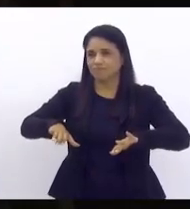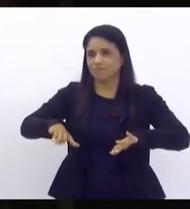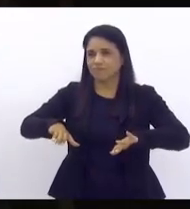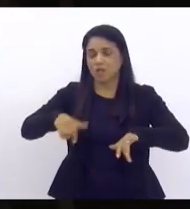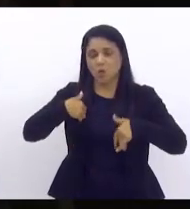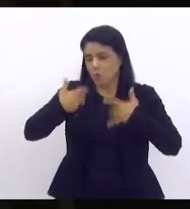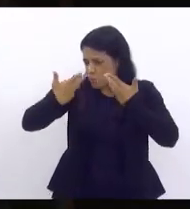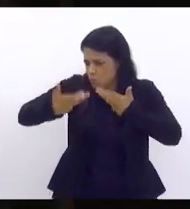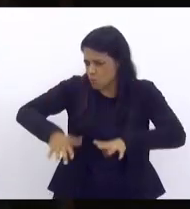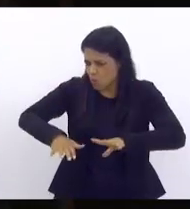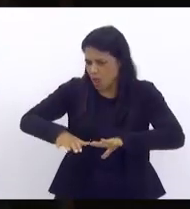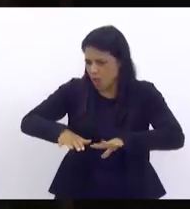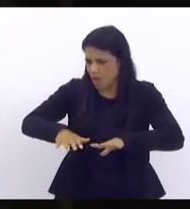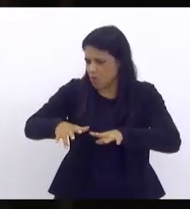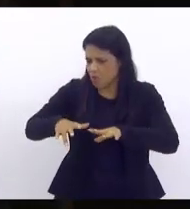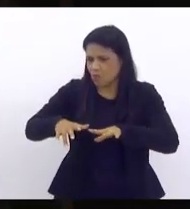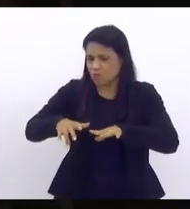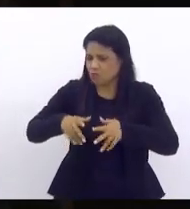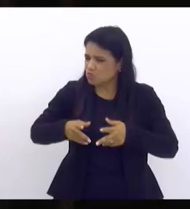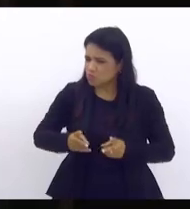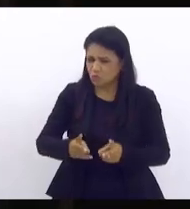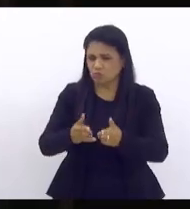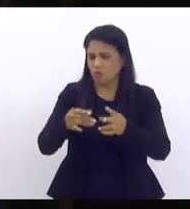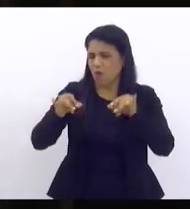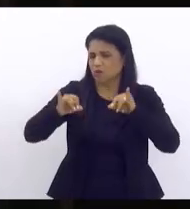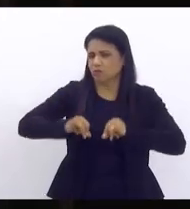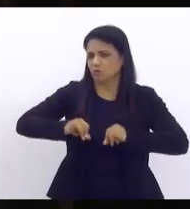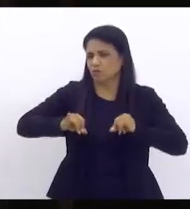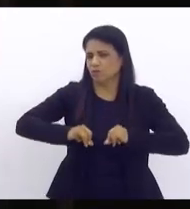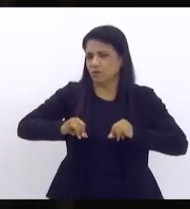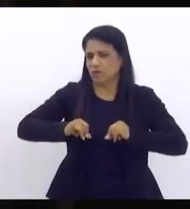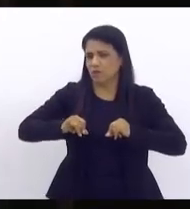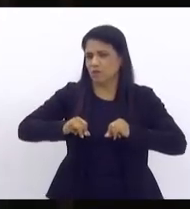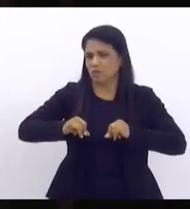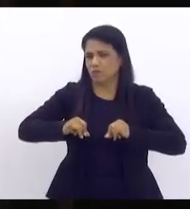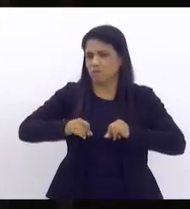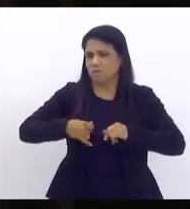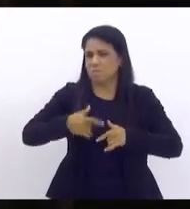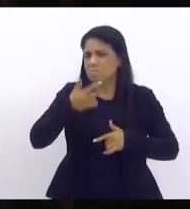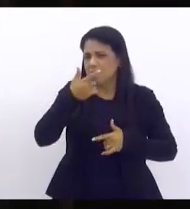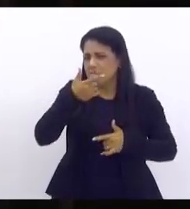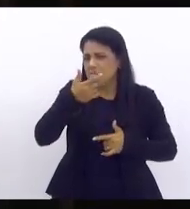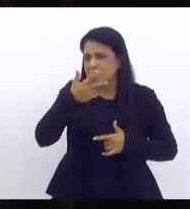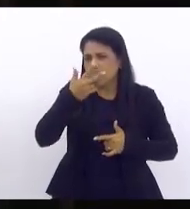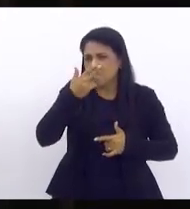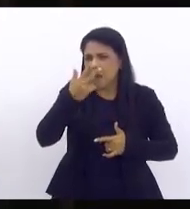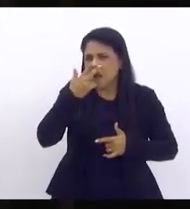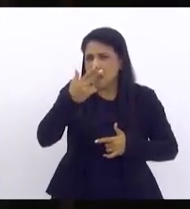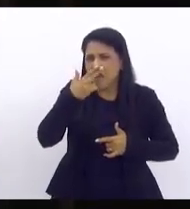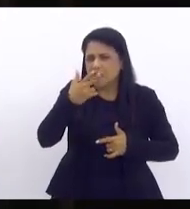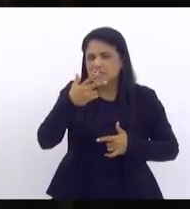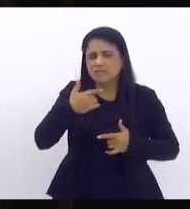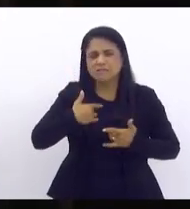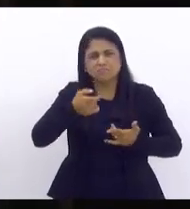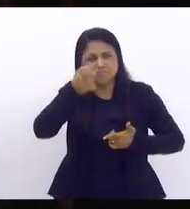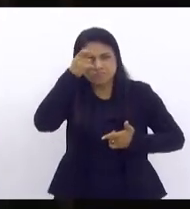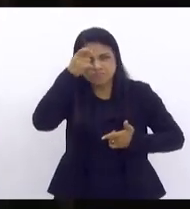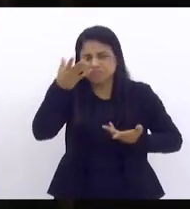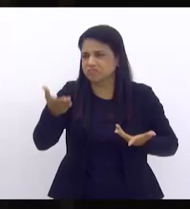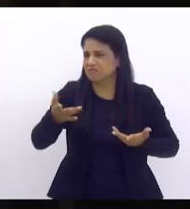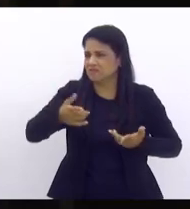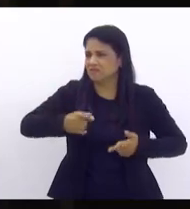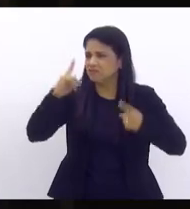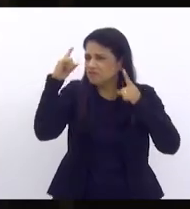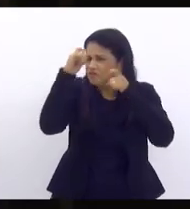para a minha vida. Eu não quero que continue este inferno na minha vida. Passado ali um